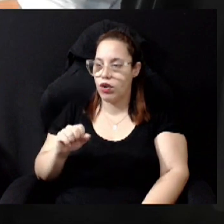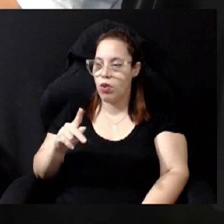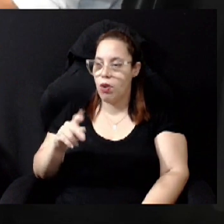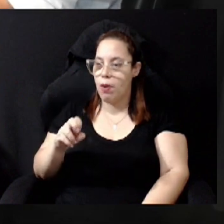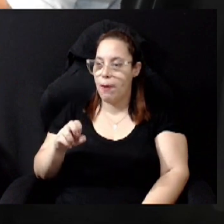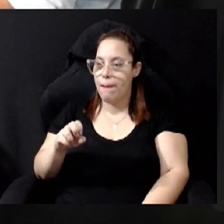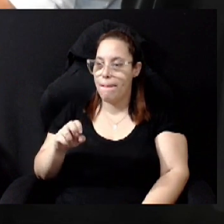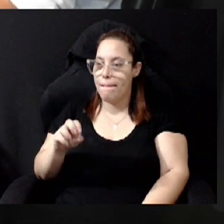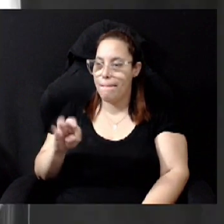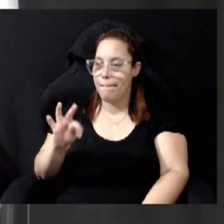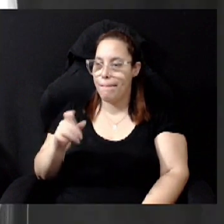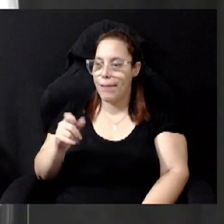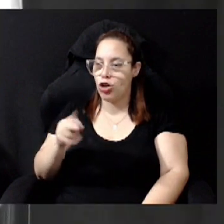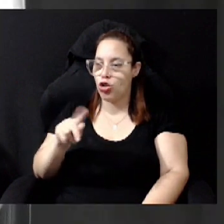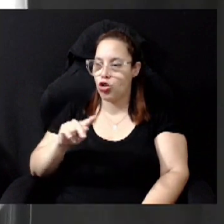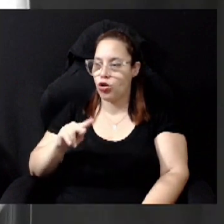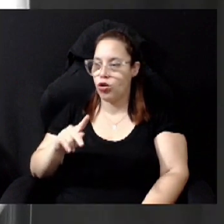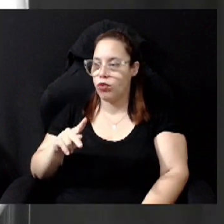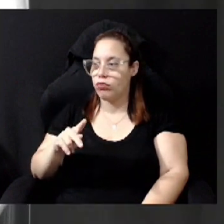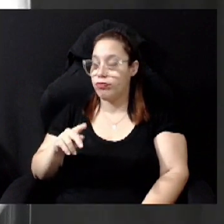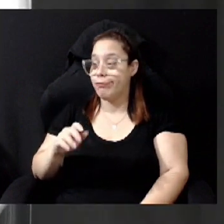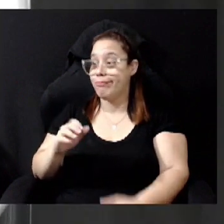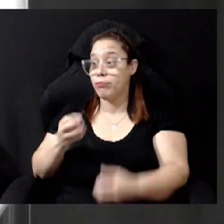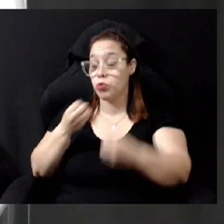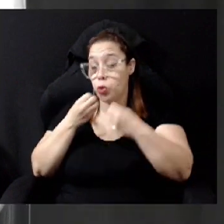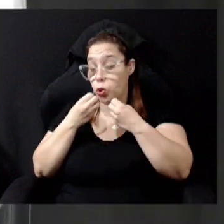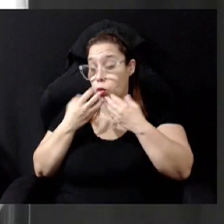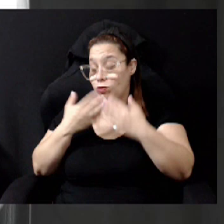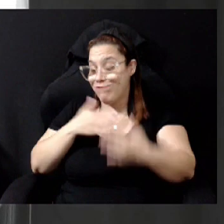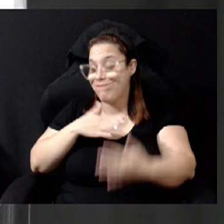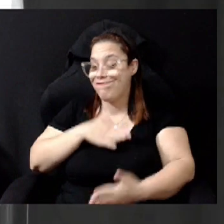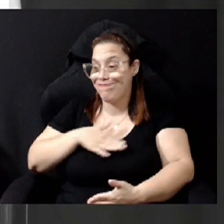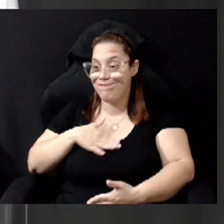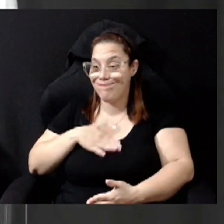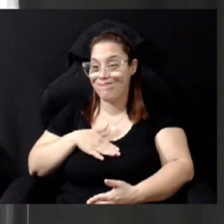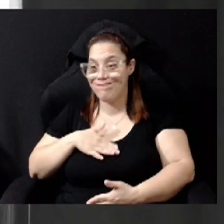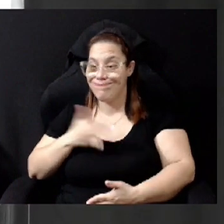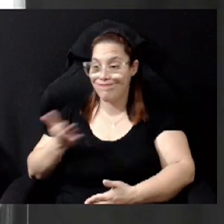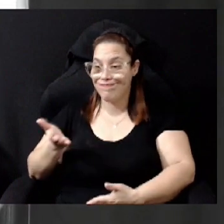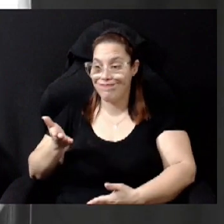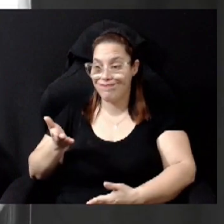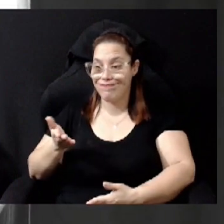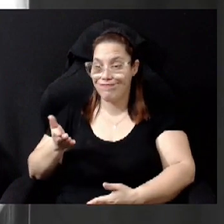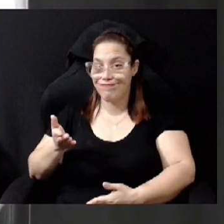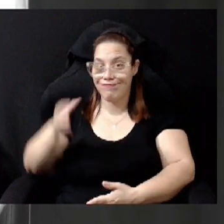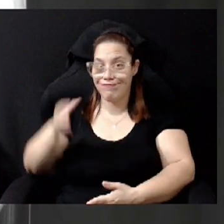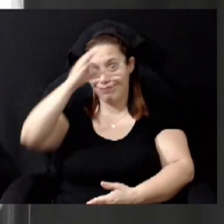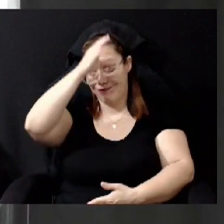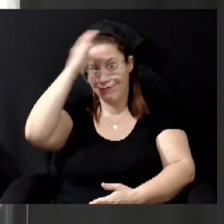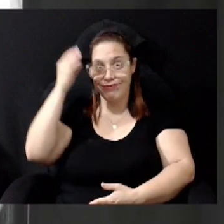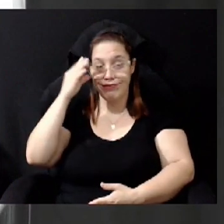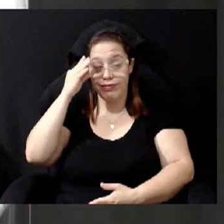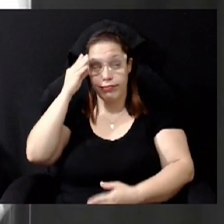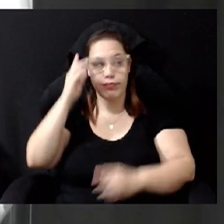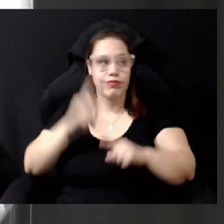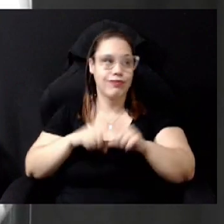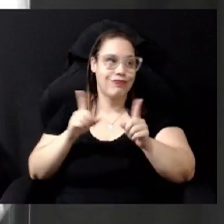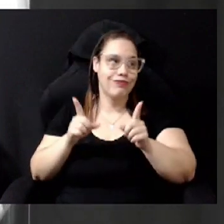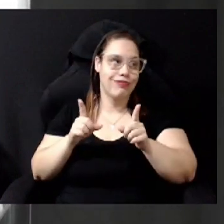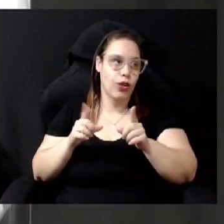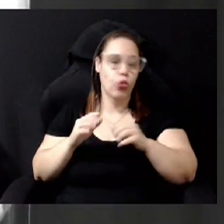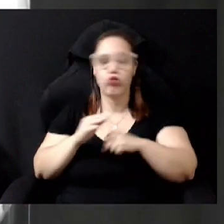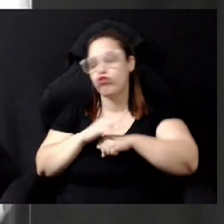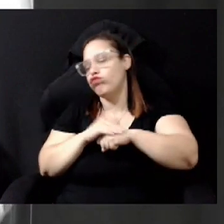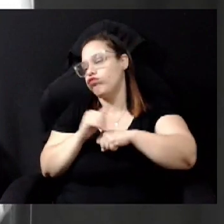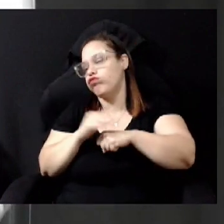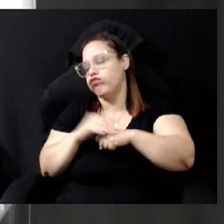em ascensão. Aliás, é um mercado muito gostoso, né? Você lida, o seu cliente, é claro, né? Mas o seu cliente tem muito carinho com o pet dele. É normal,